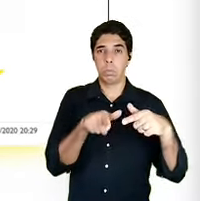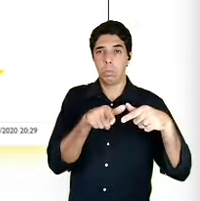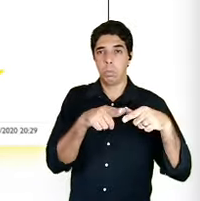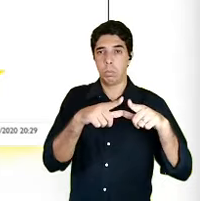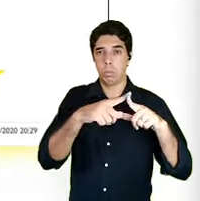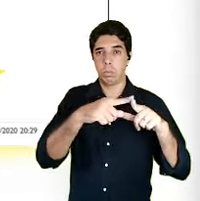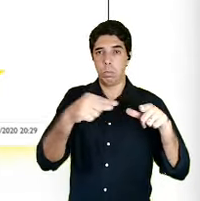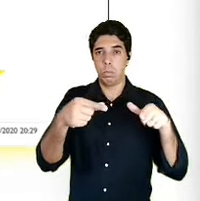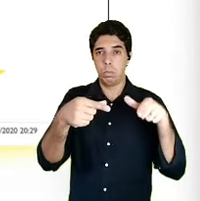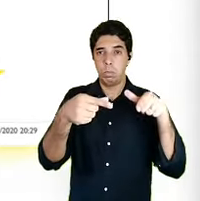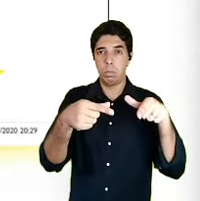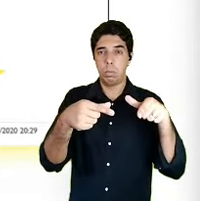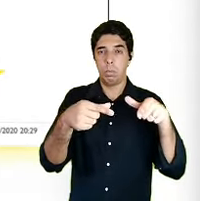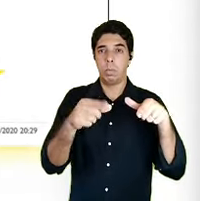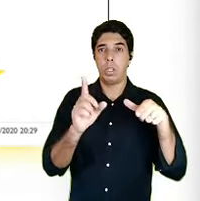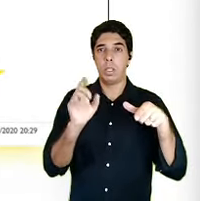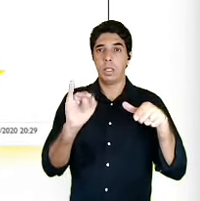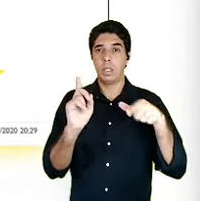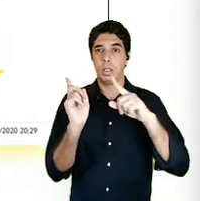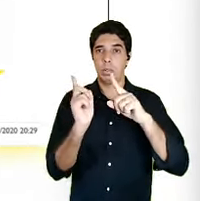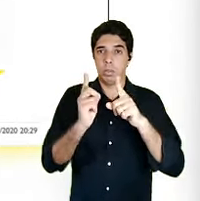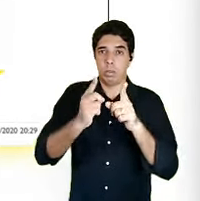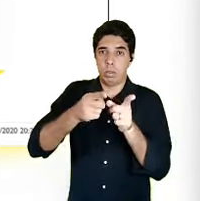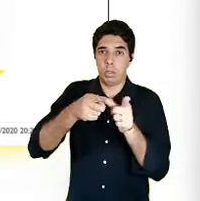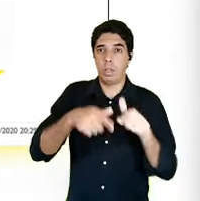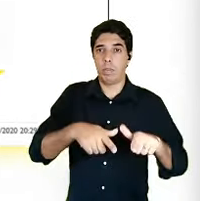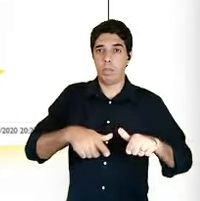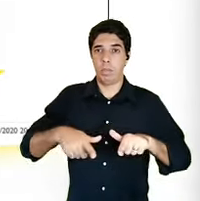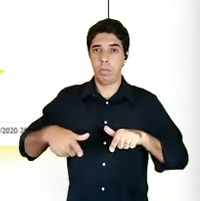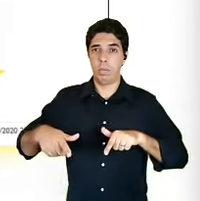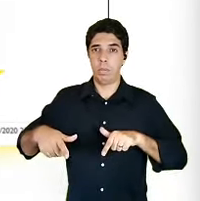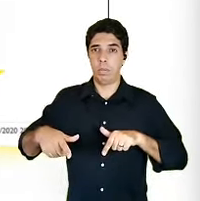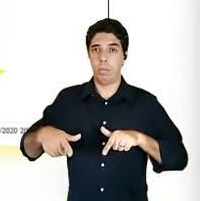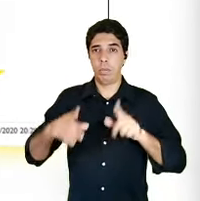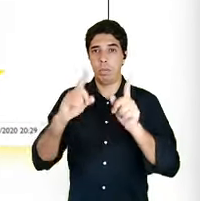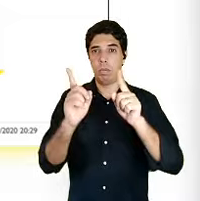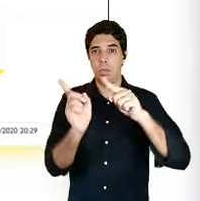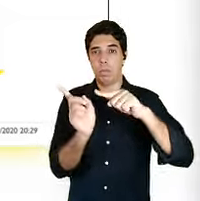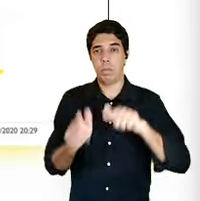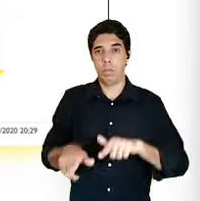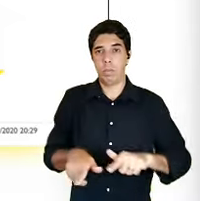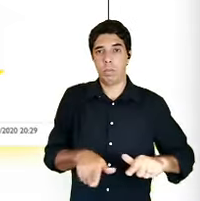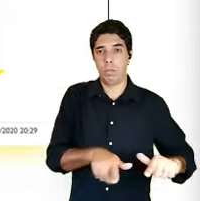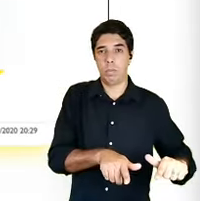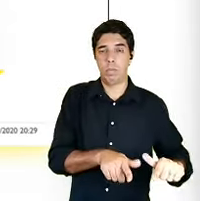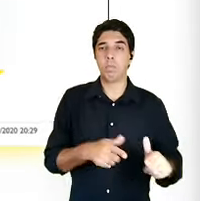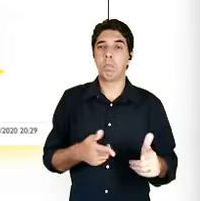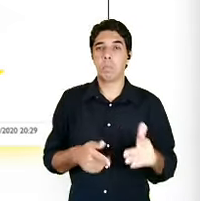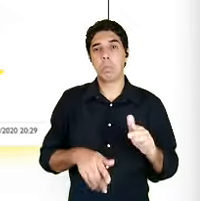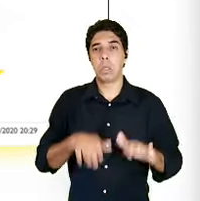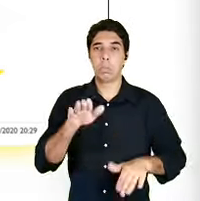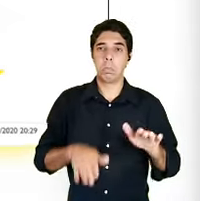e essa localização ela vai variar de acordo com a inclinação dos meus raios projetantes. Já a projeção